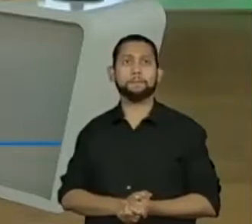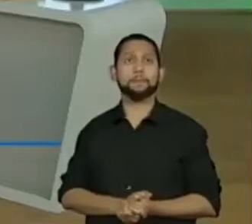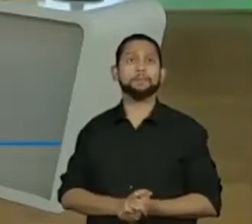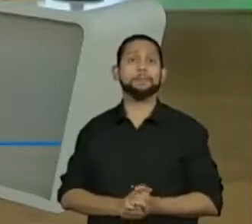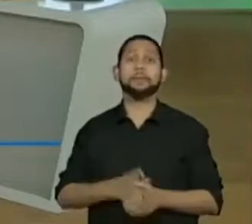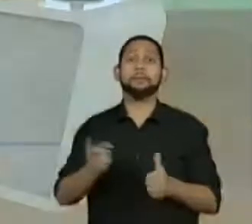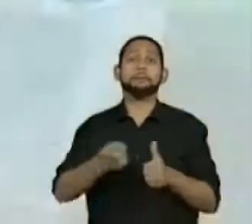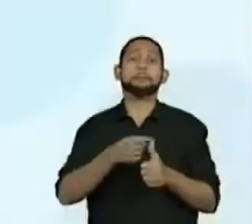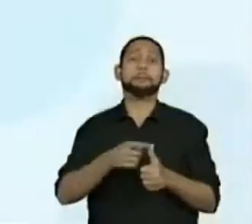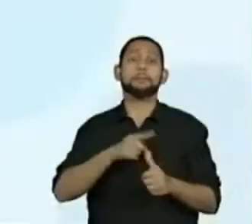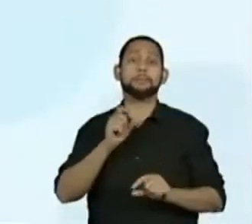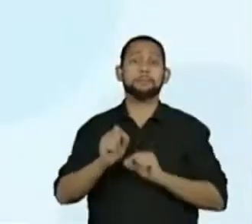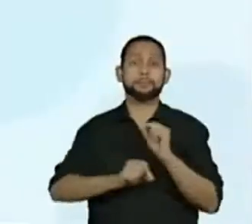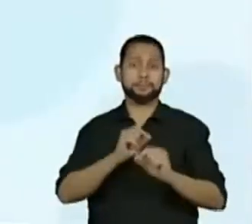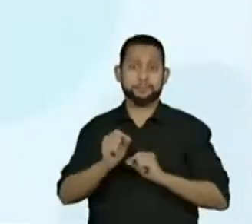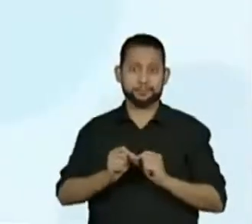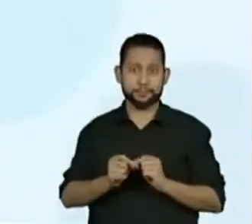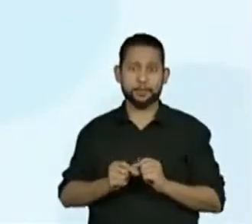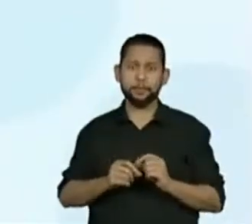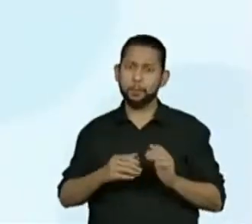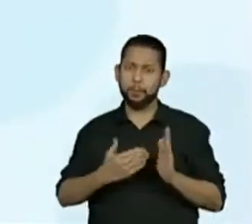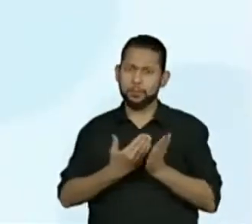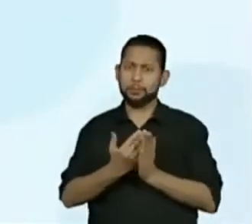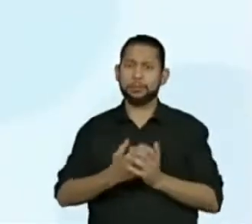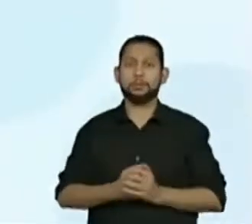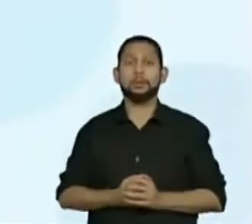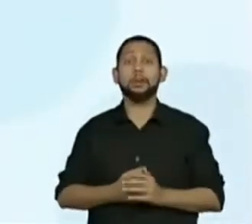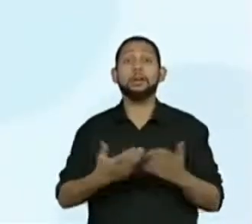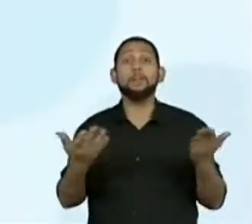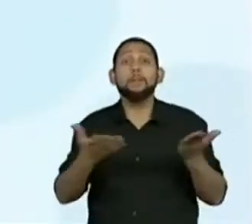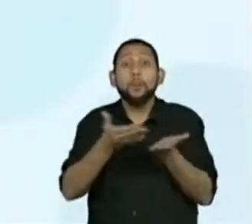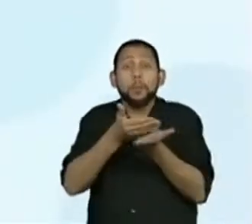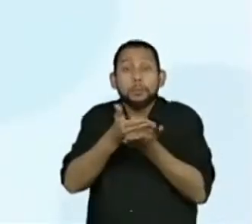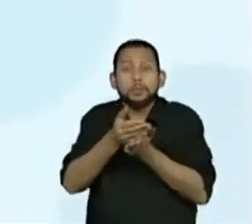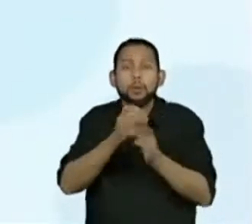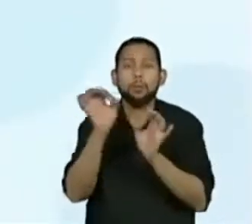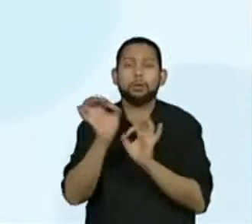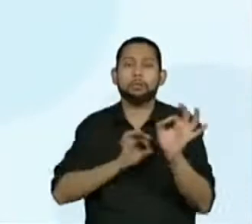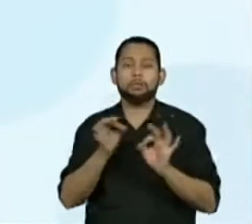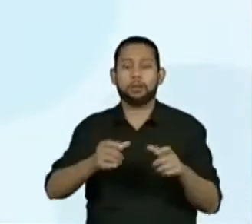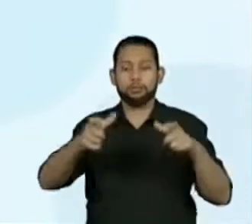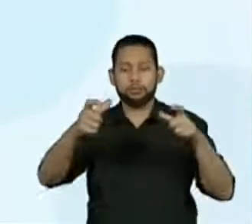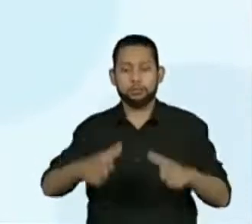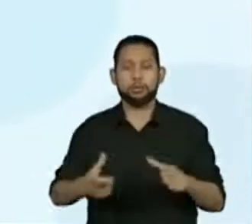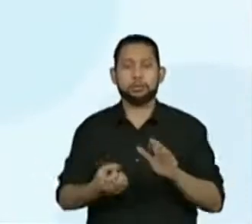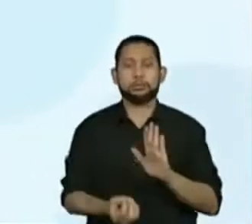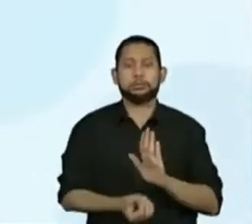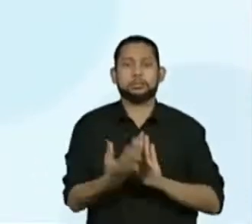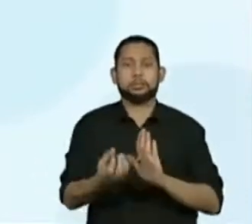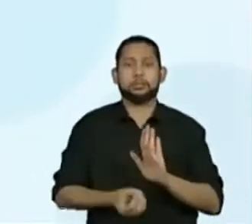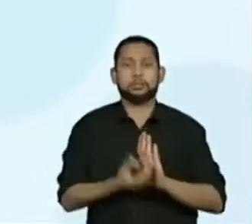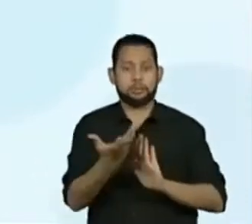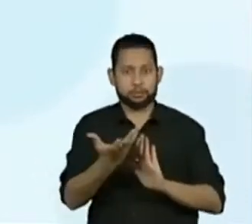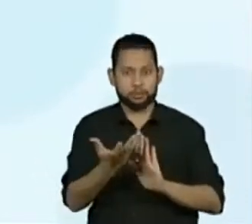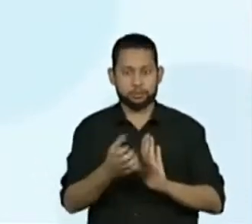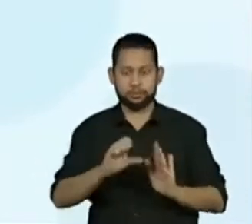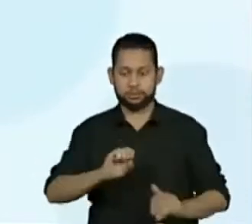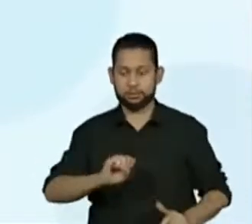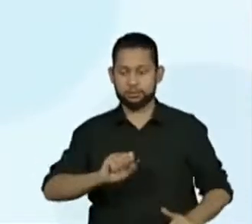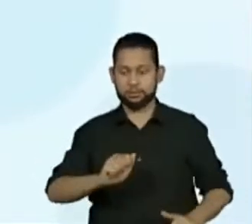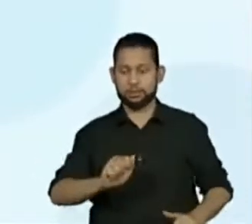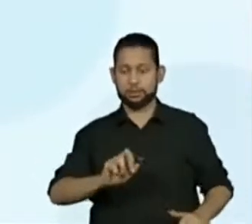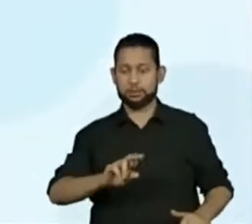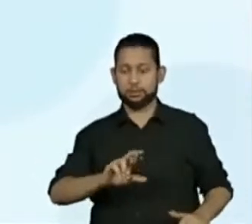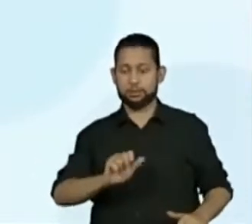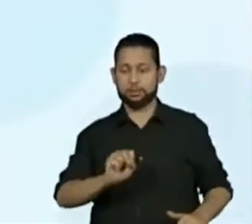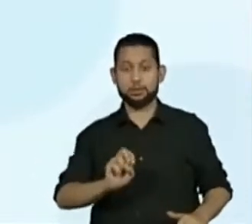a primeira coisa organiza roteiro para organização do Sarau nós temos o seguinte